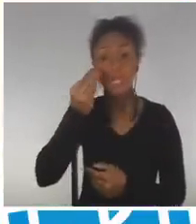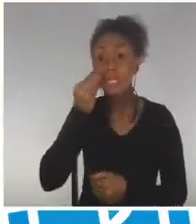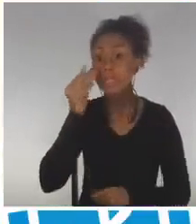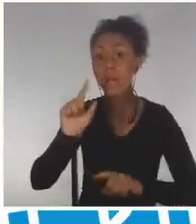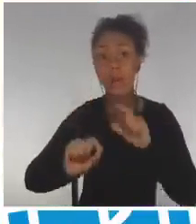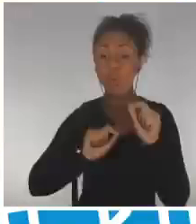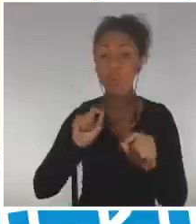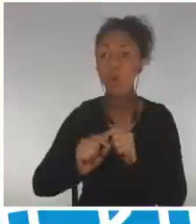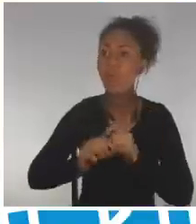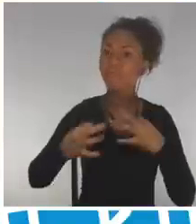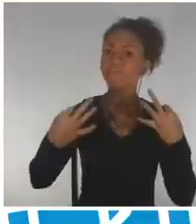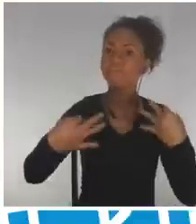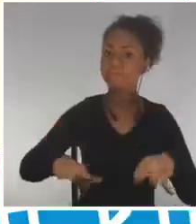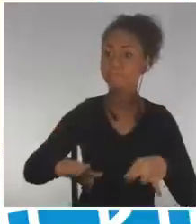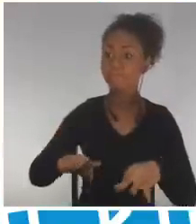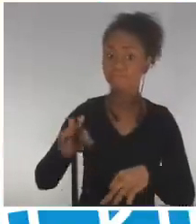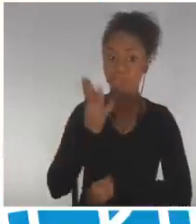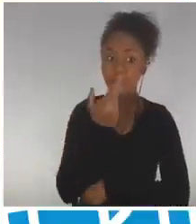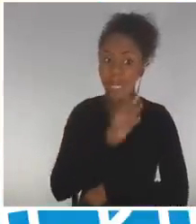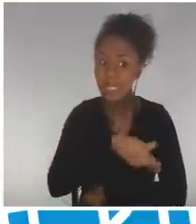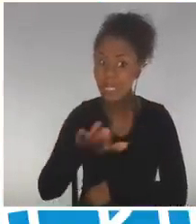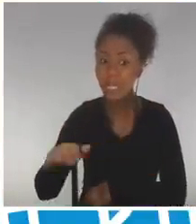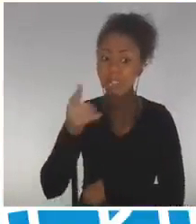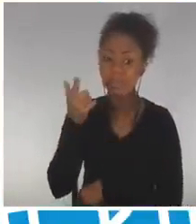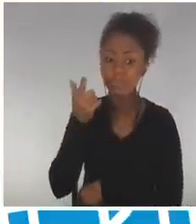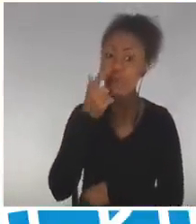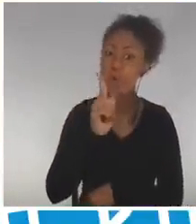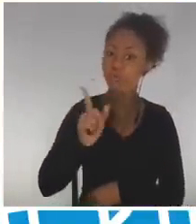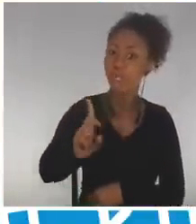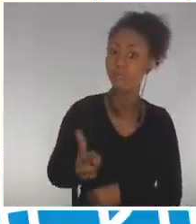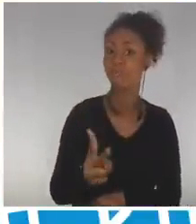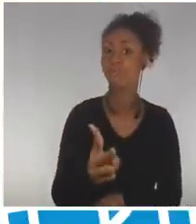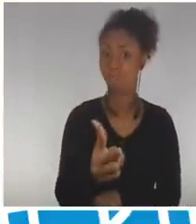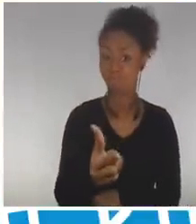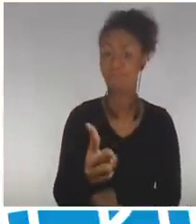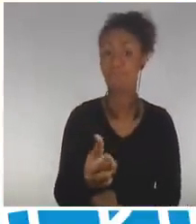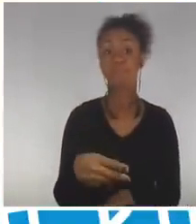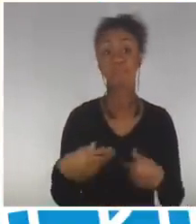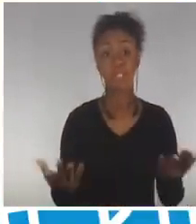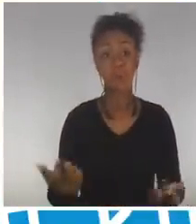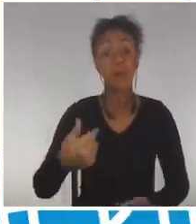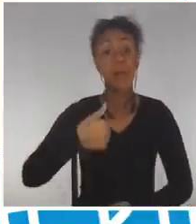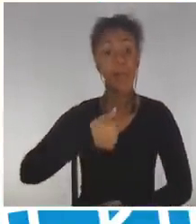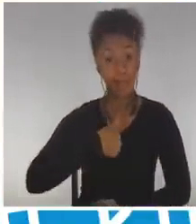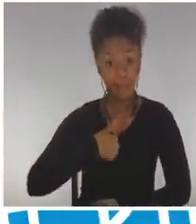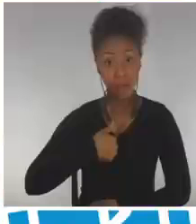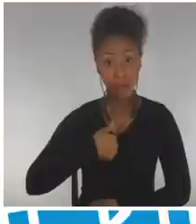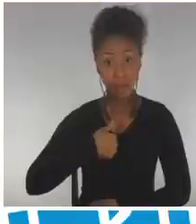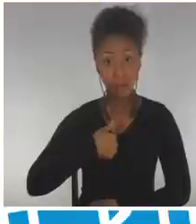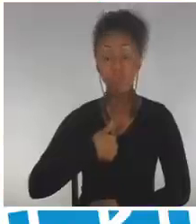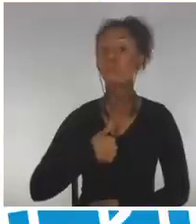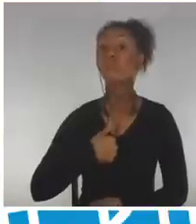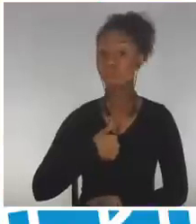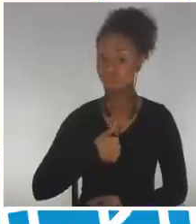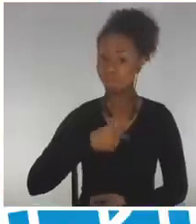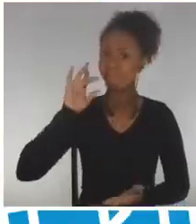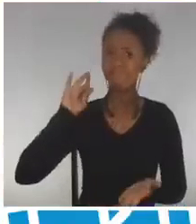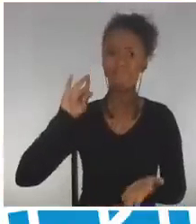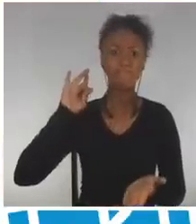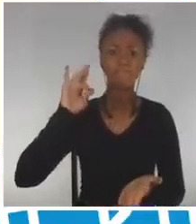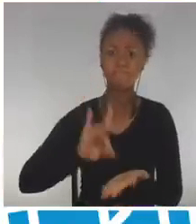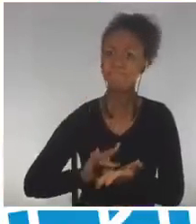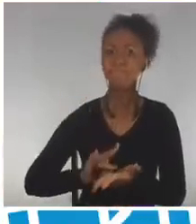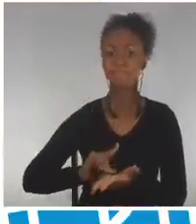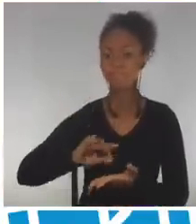possam seguir adiante. Então, já por causa disso, eu sou absolutamente contra o IDEB